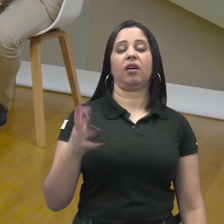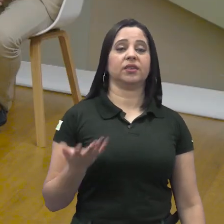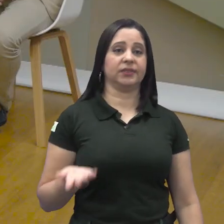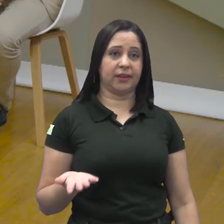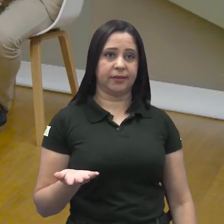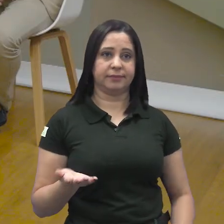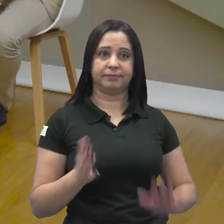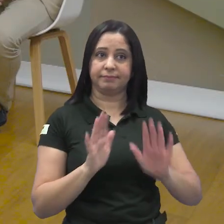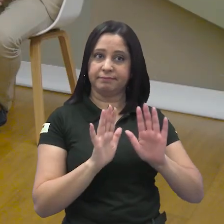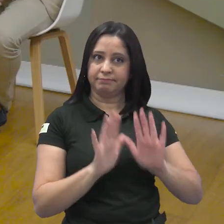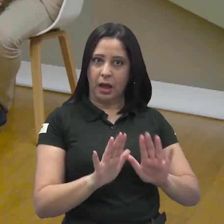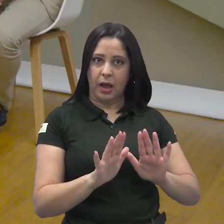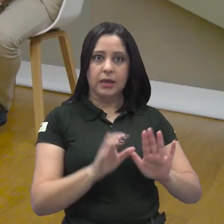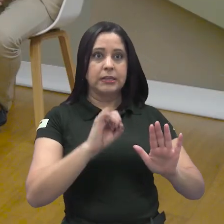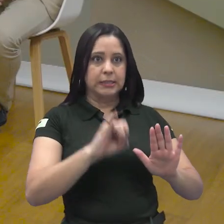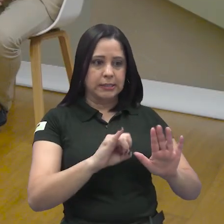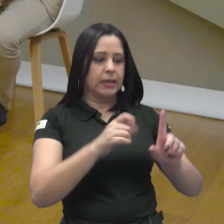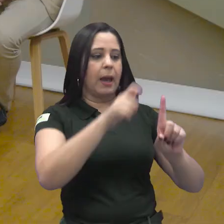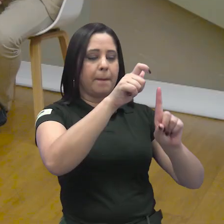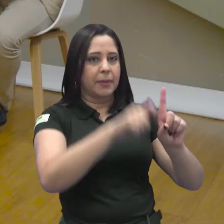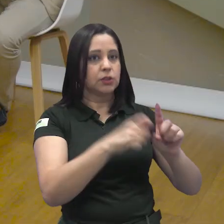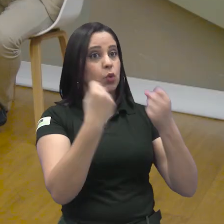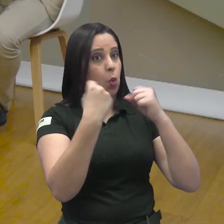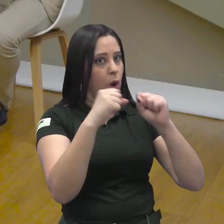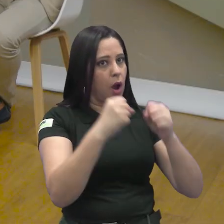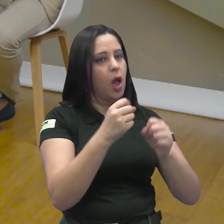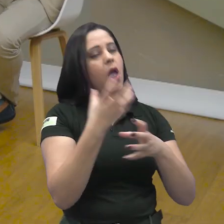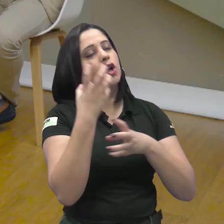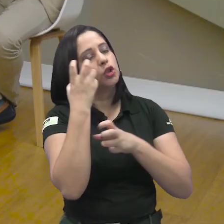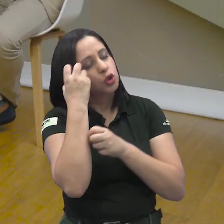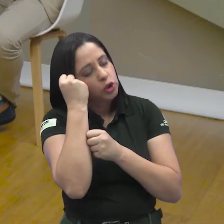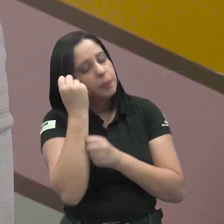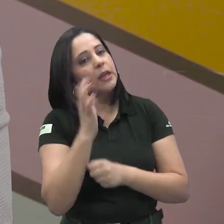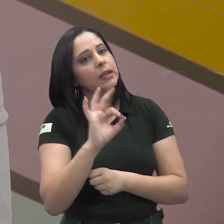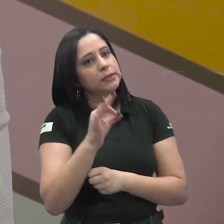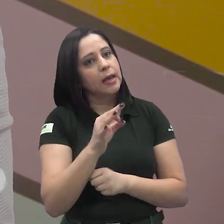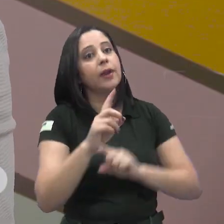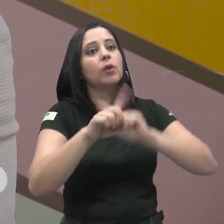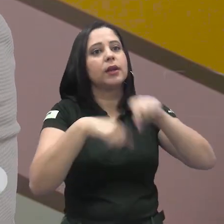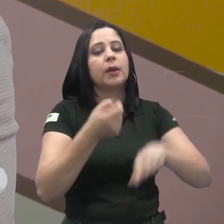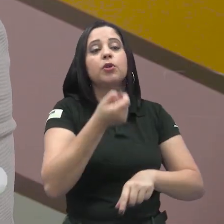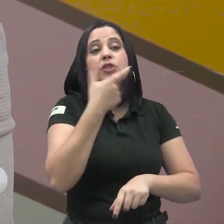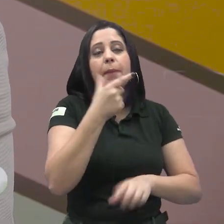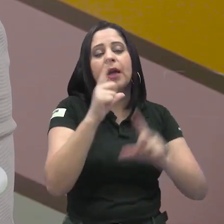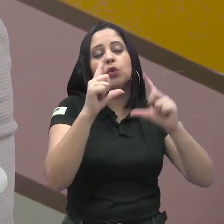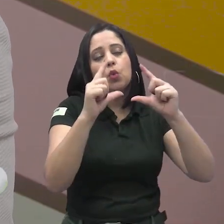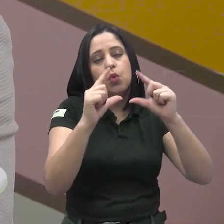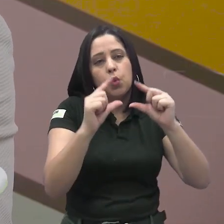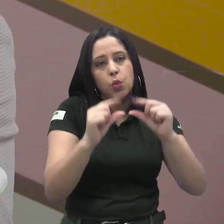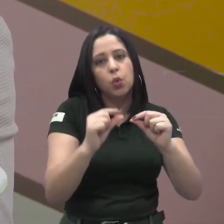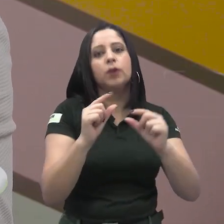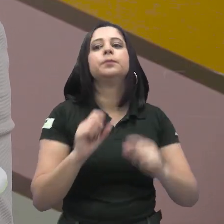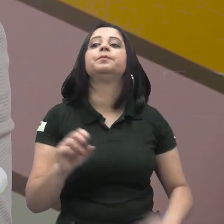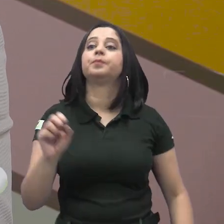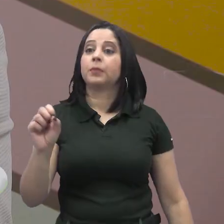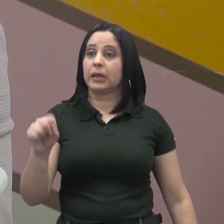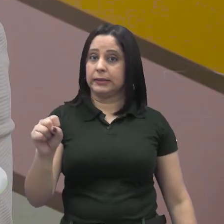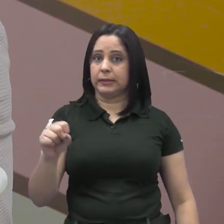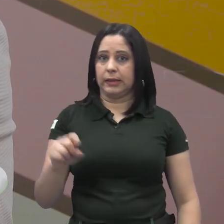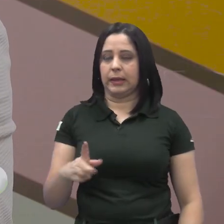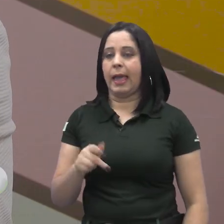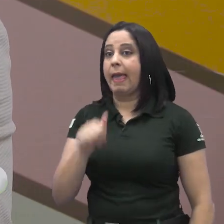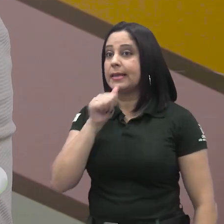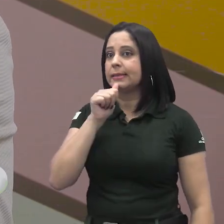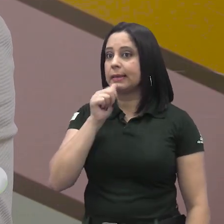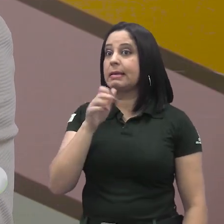aqui, alimentação, sono, atividade física. Esse perfil da paciente em questão é muito ilustrativo, porque nesse perfil